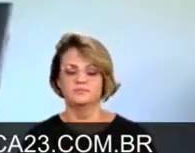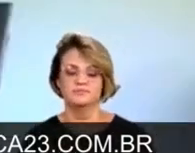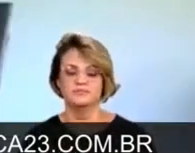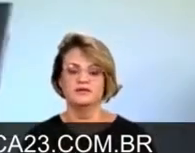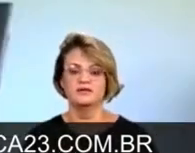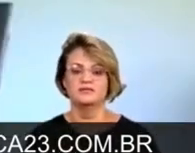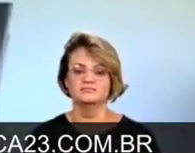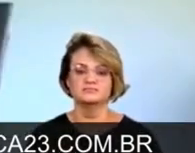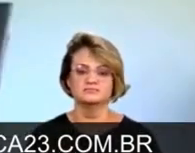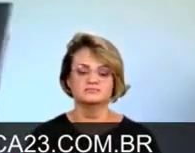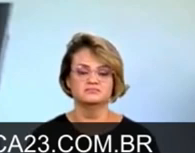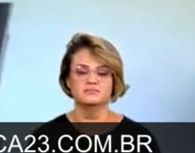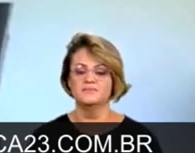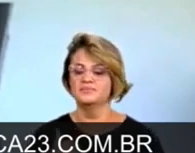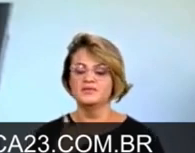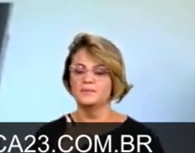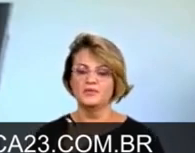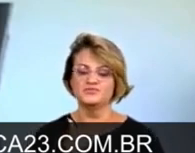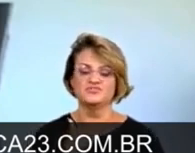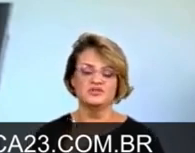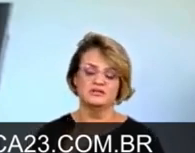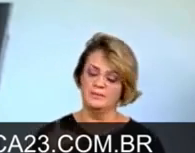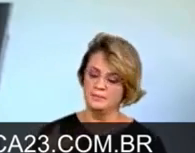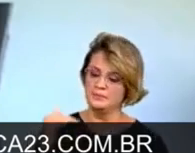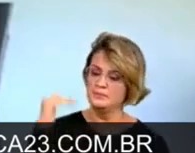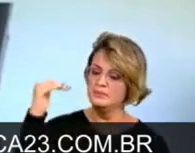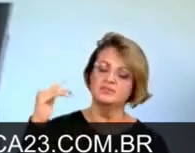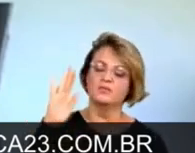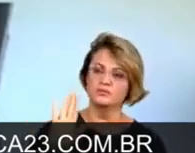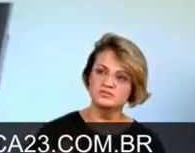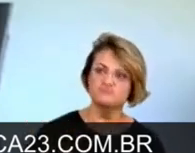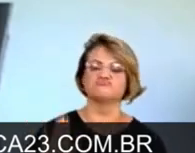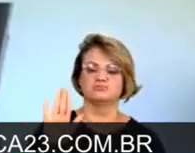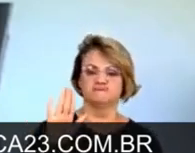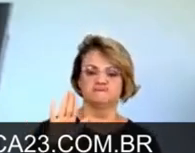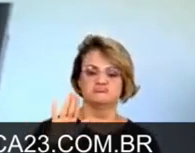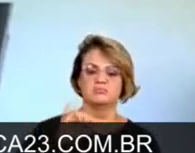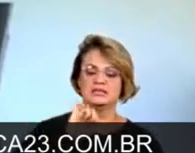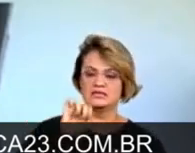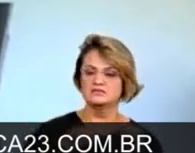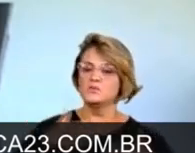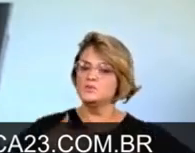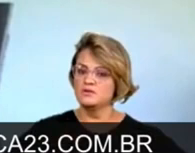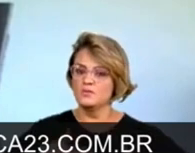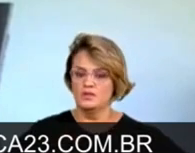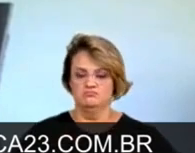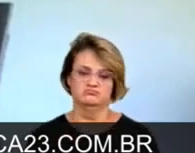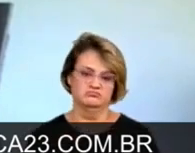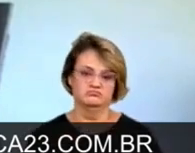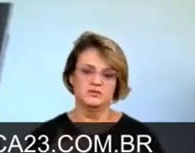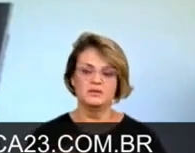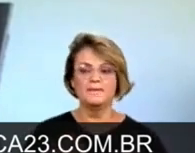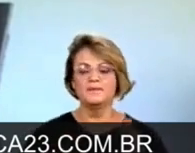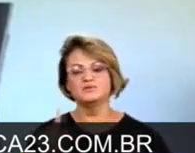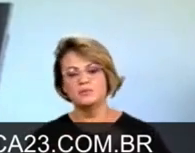não deve ter, vamos dizer, degraus. O ideal é que você esteja uma rampa, uma transição mais suave por tamanho